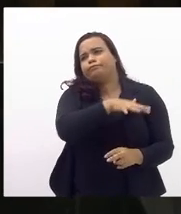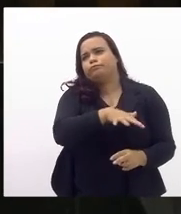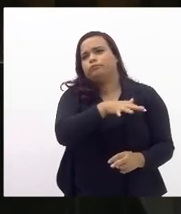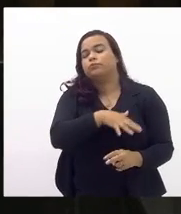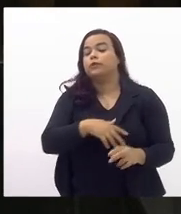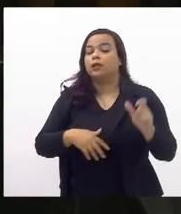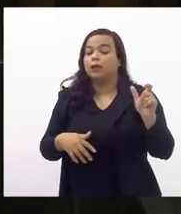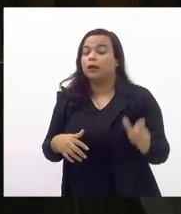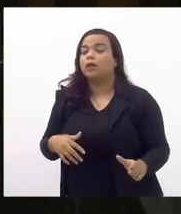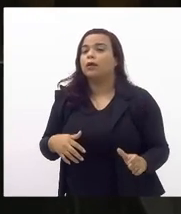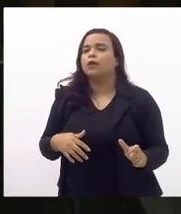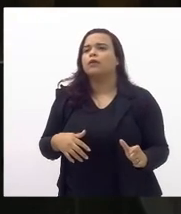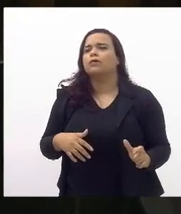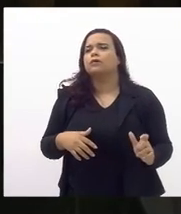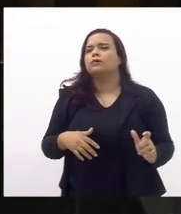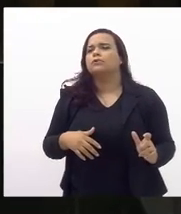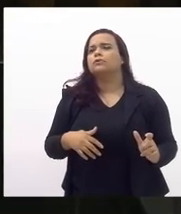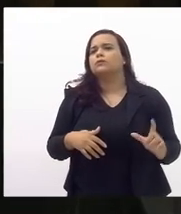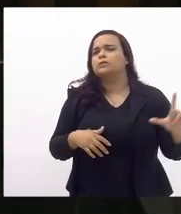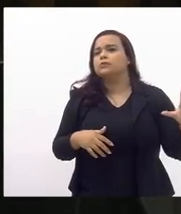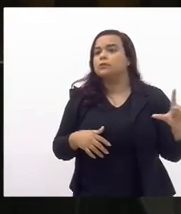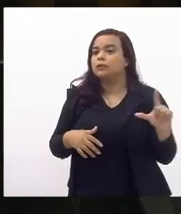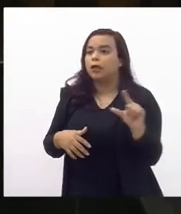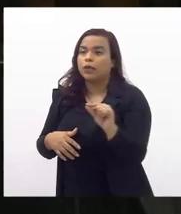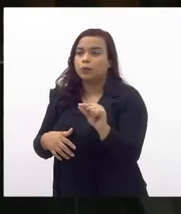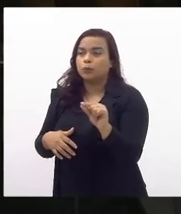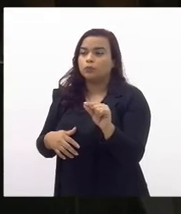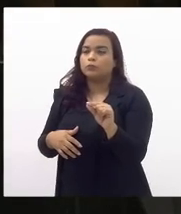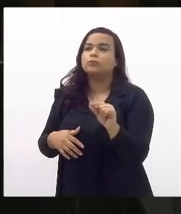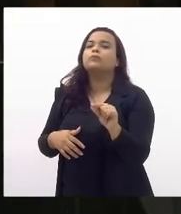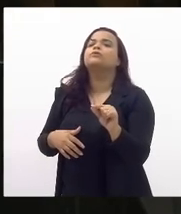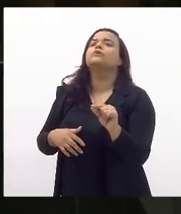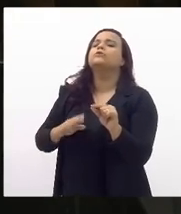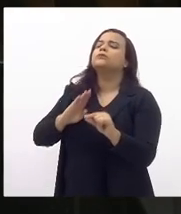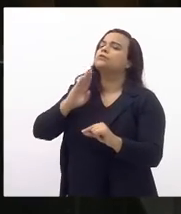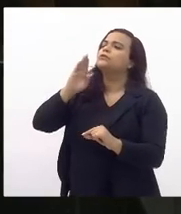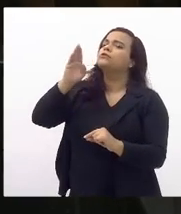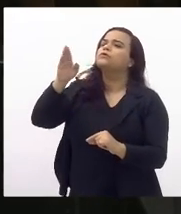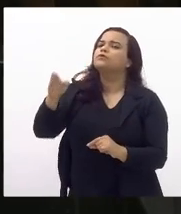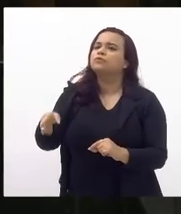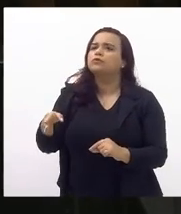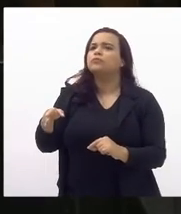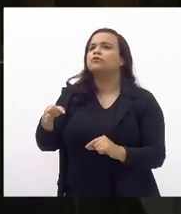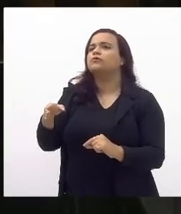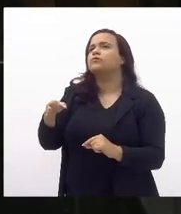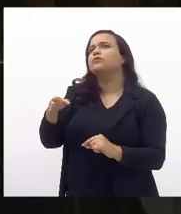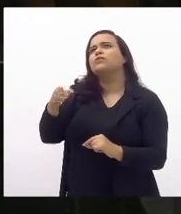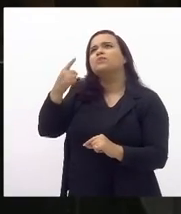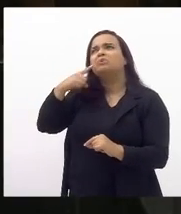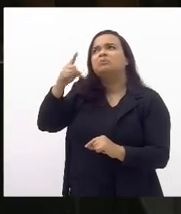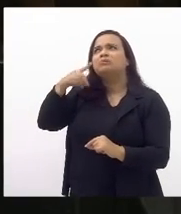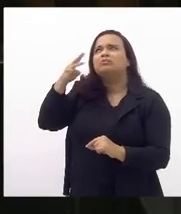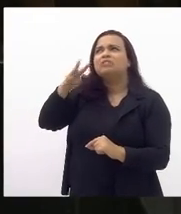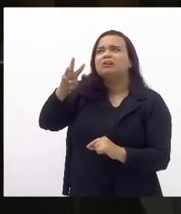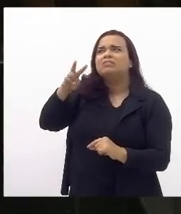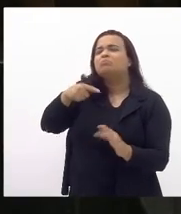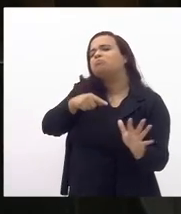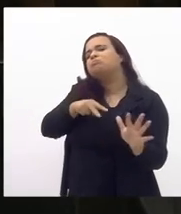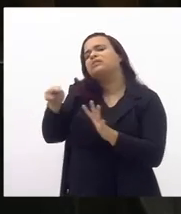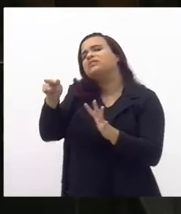esse deputado saiu do conforto do seu hotel em Copacabana e foi 5 ou 6, ou uma semana depois da tragédia em